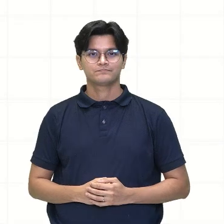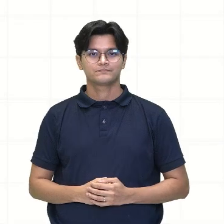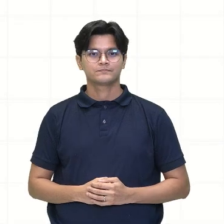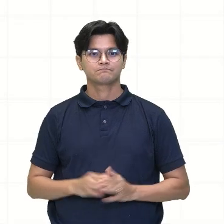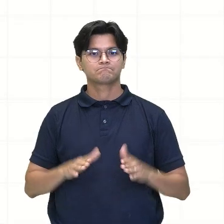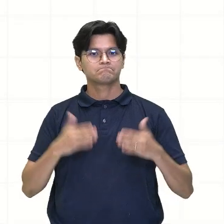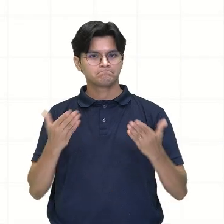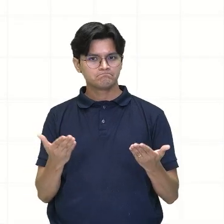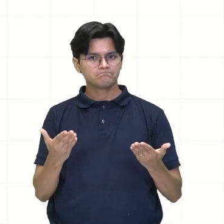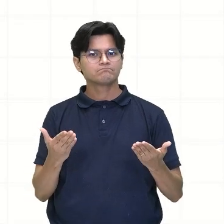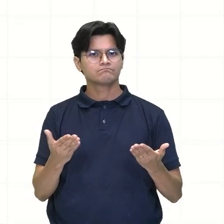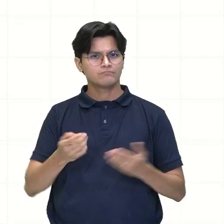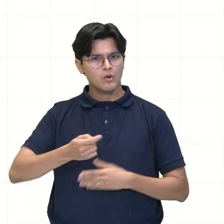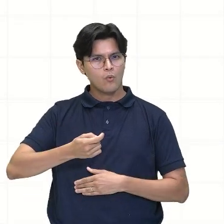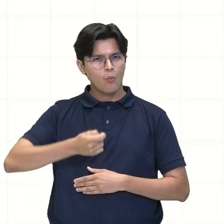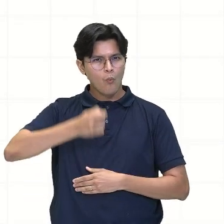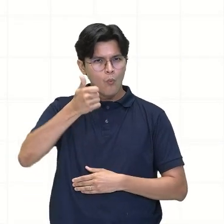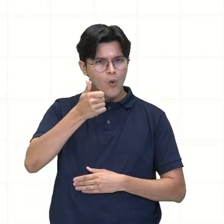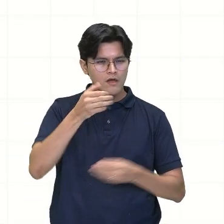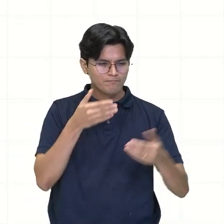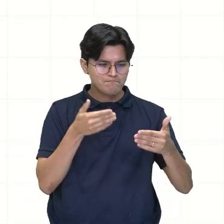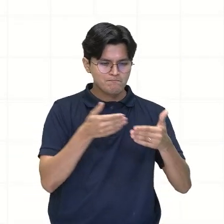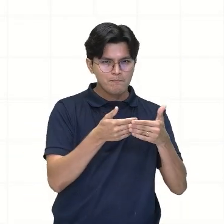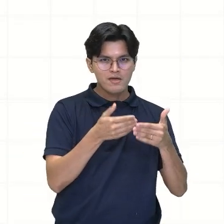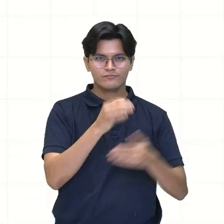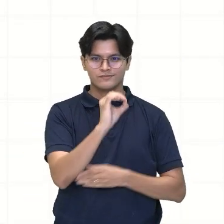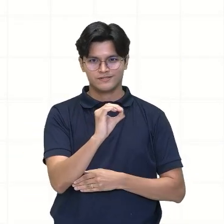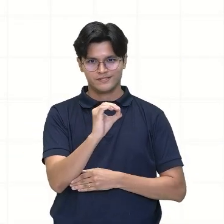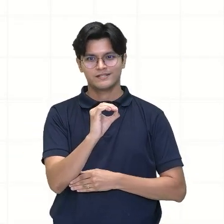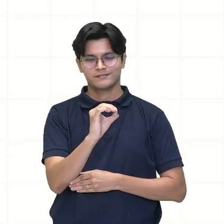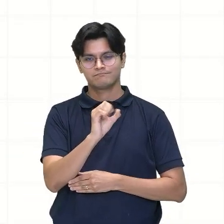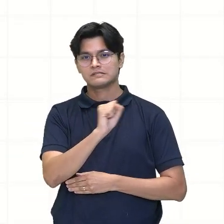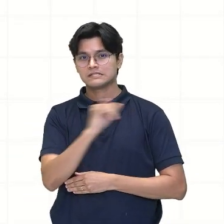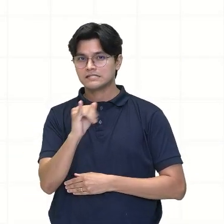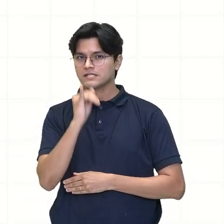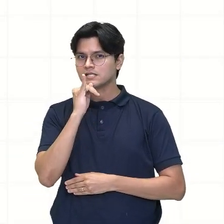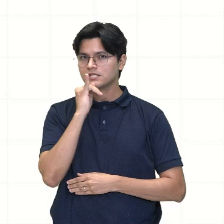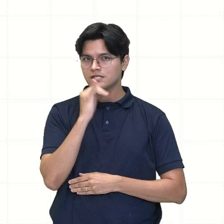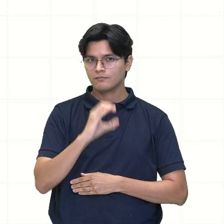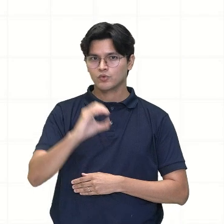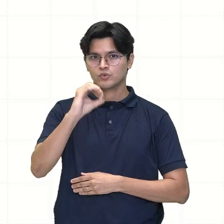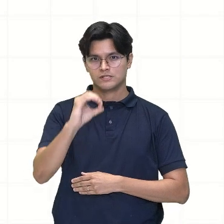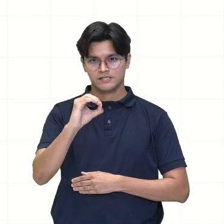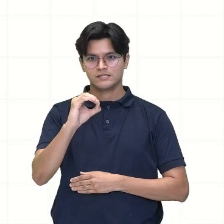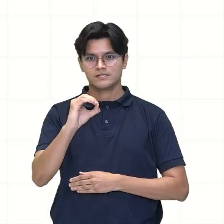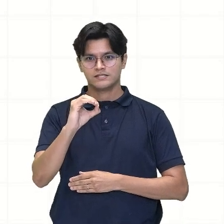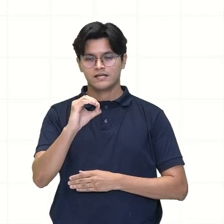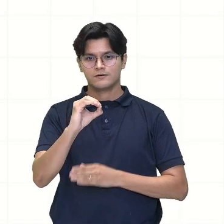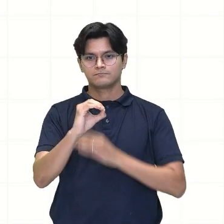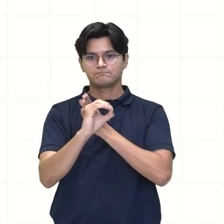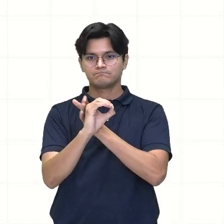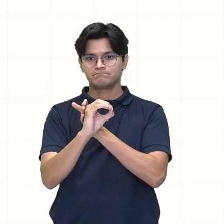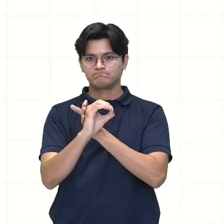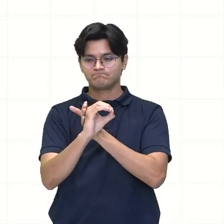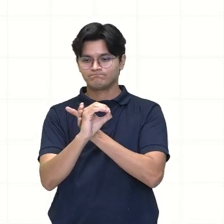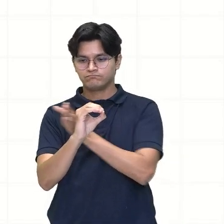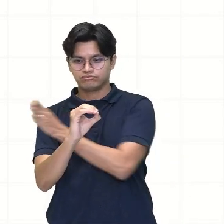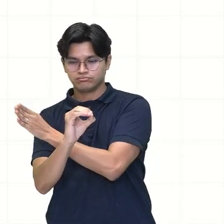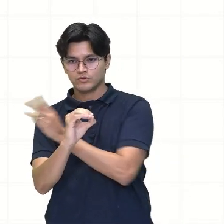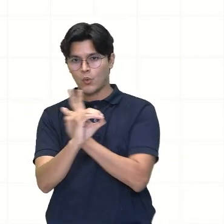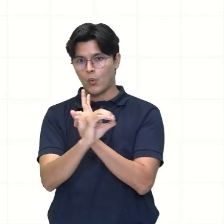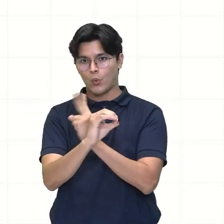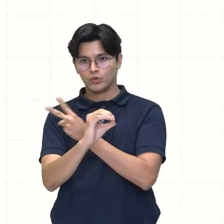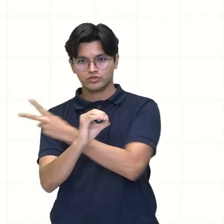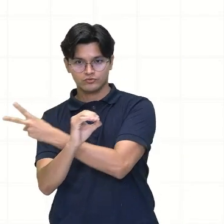estou bem pertinho do zero. Se a partir desse ponto a temperatura cair 4